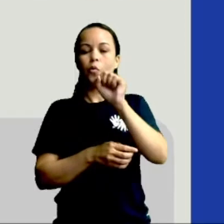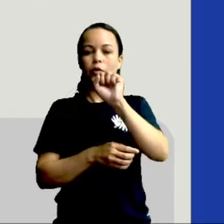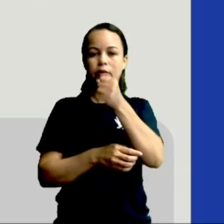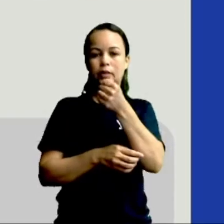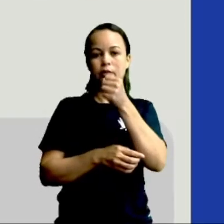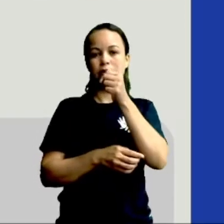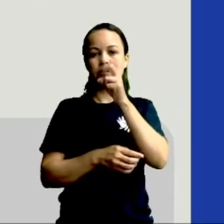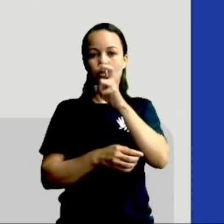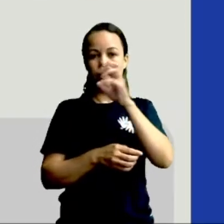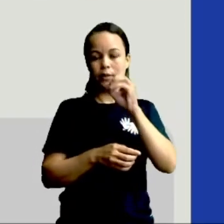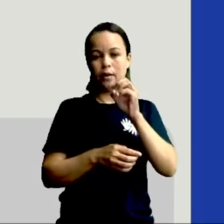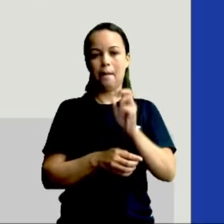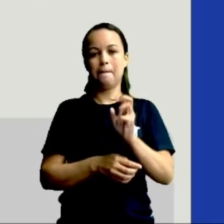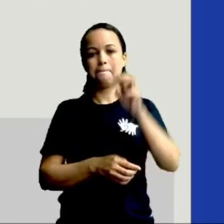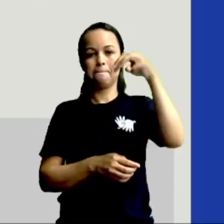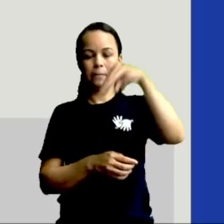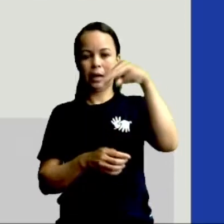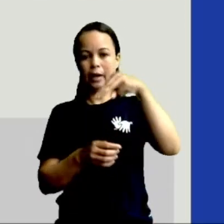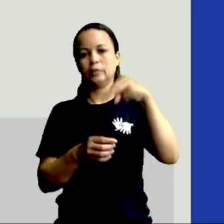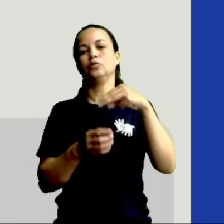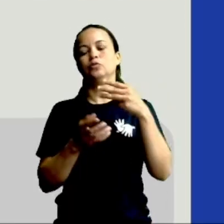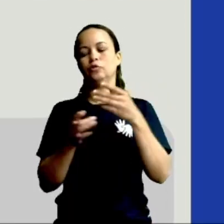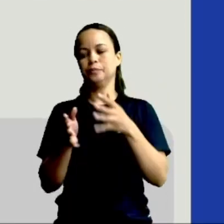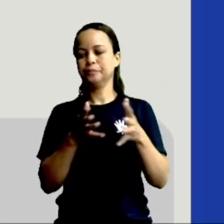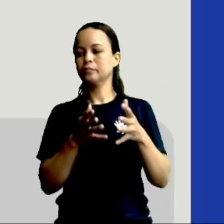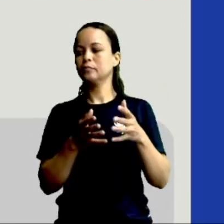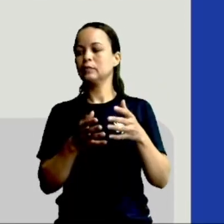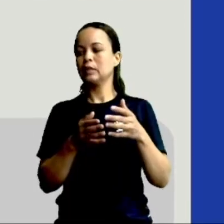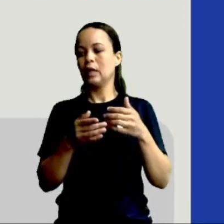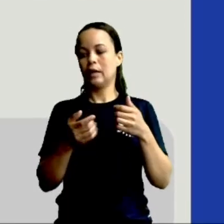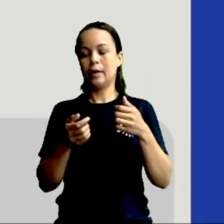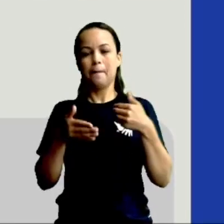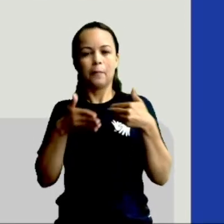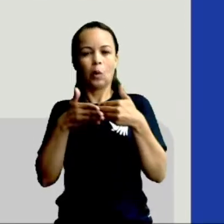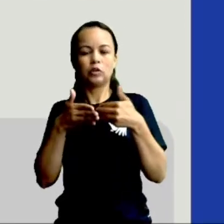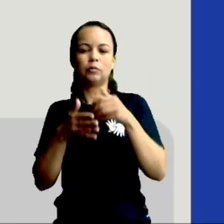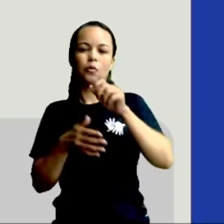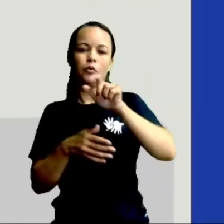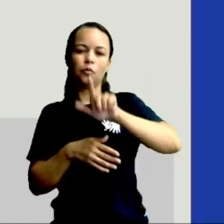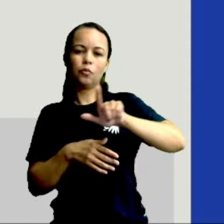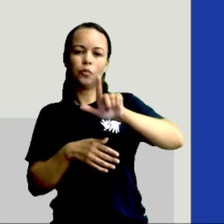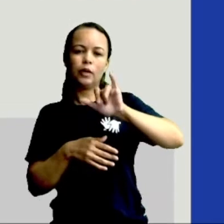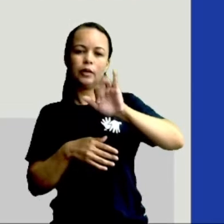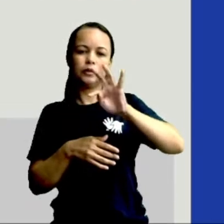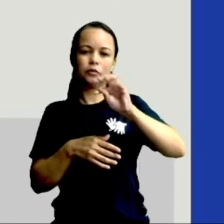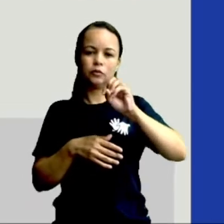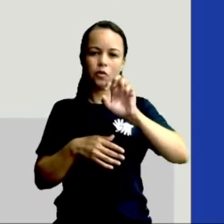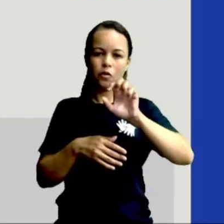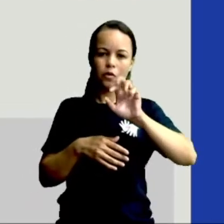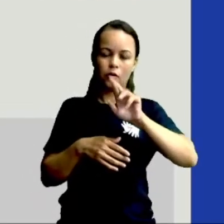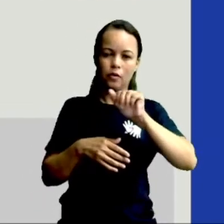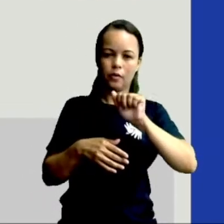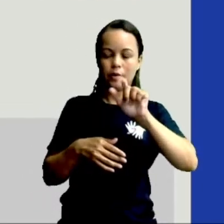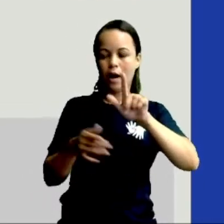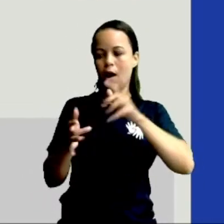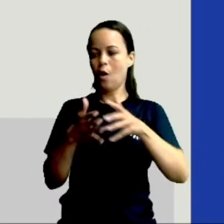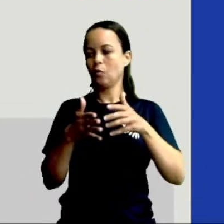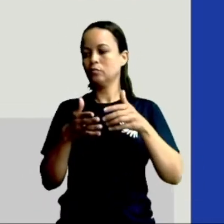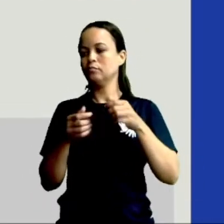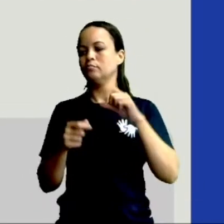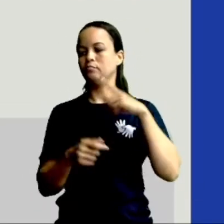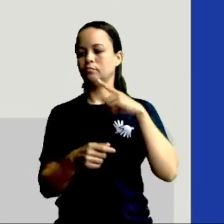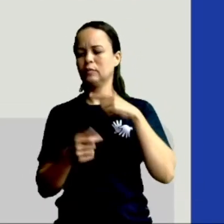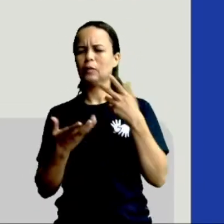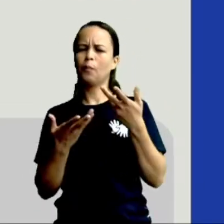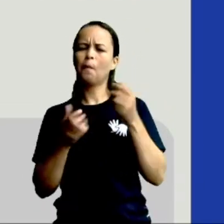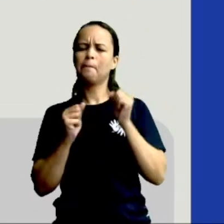E junto ao litoral, a gente tem as planícies costeiras ou litorânea. Então, tanto faz eu